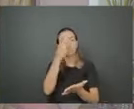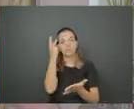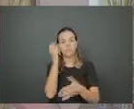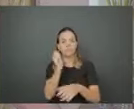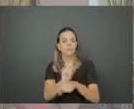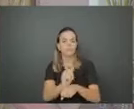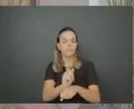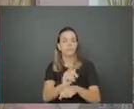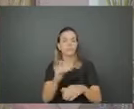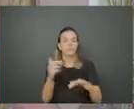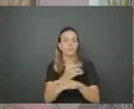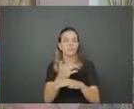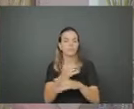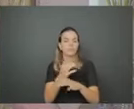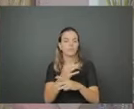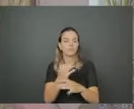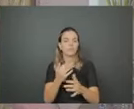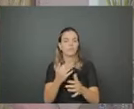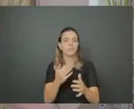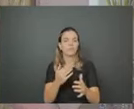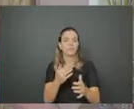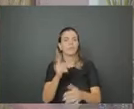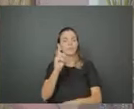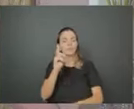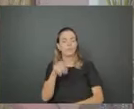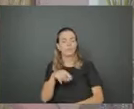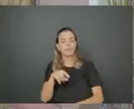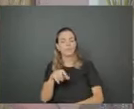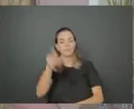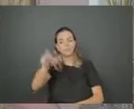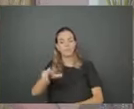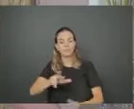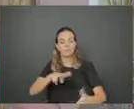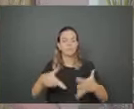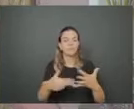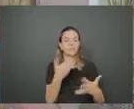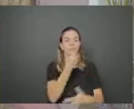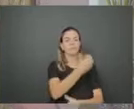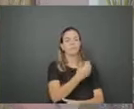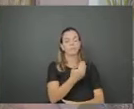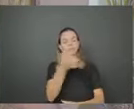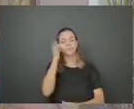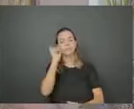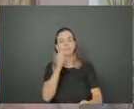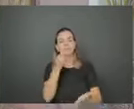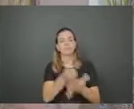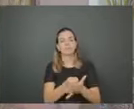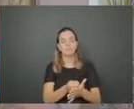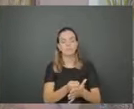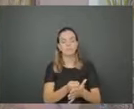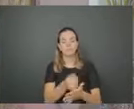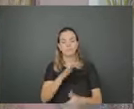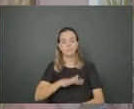vai chegar a nível de recurso para esse setor jurídico. E tive a possibilidade de, nesse